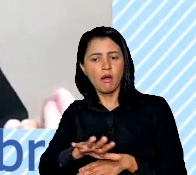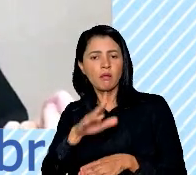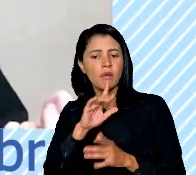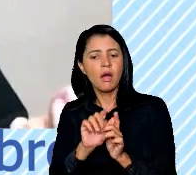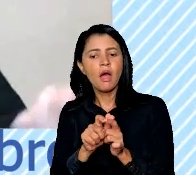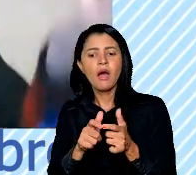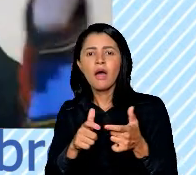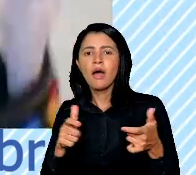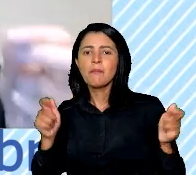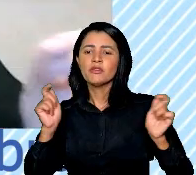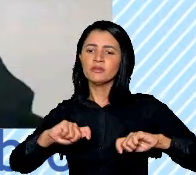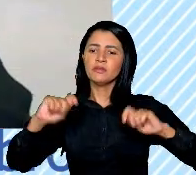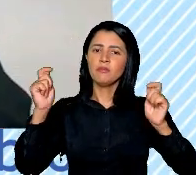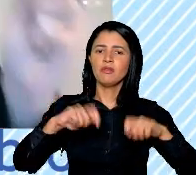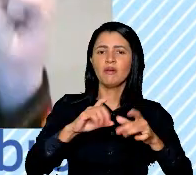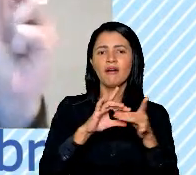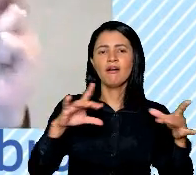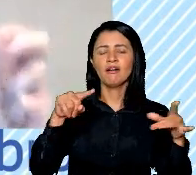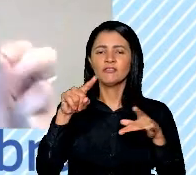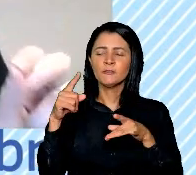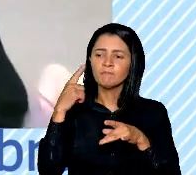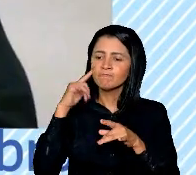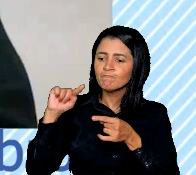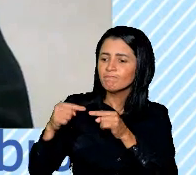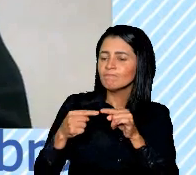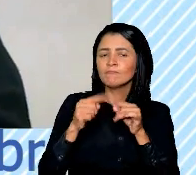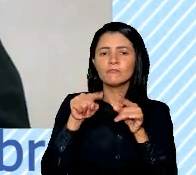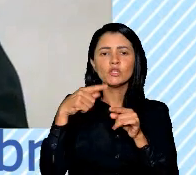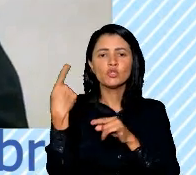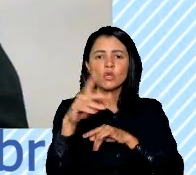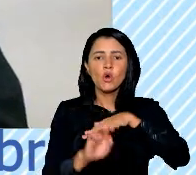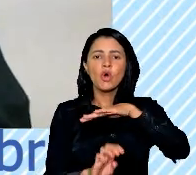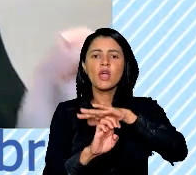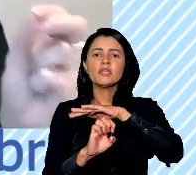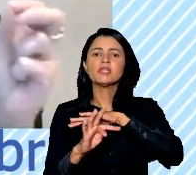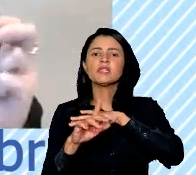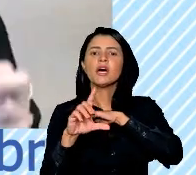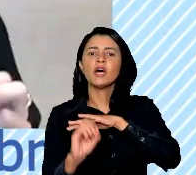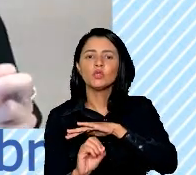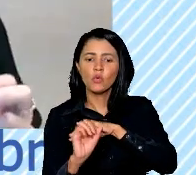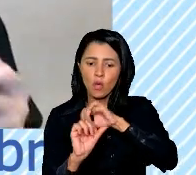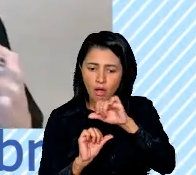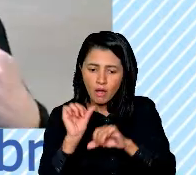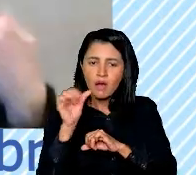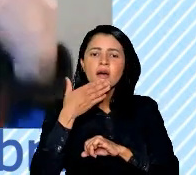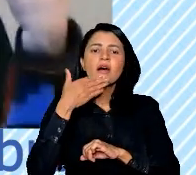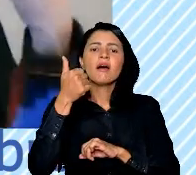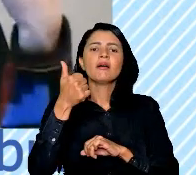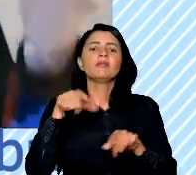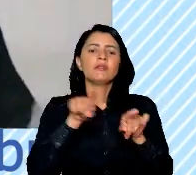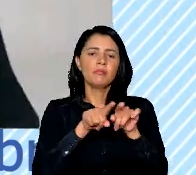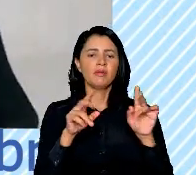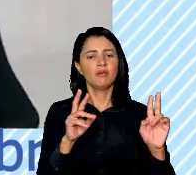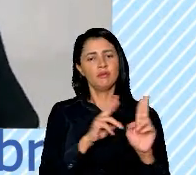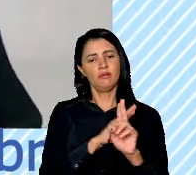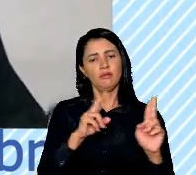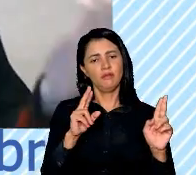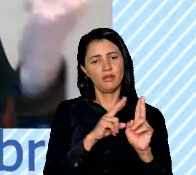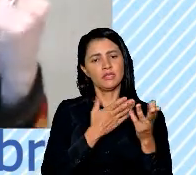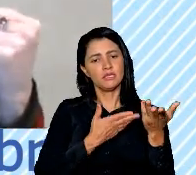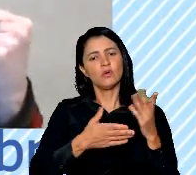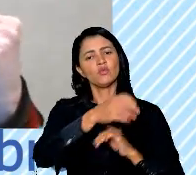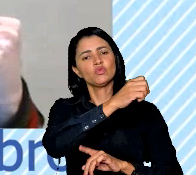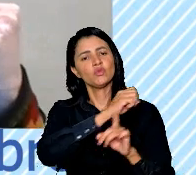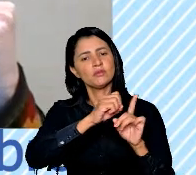possibilidades da democracia, reformando não apenas o Estado, mas também as relações sociais,